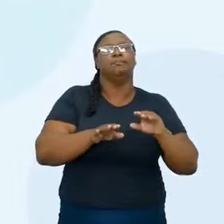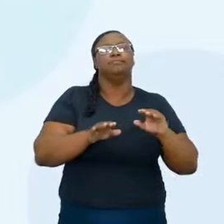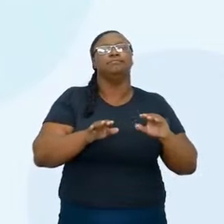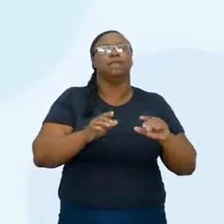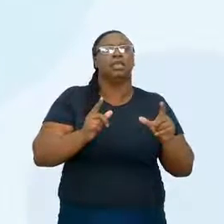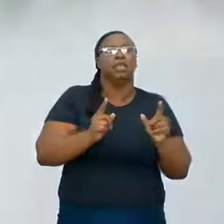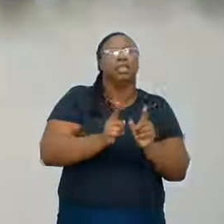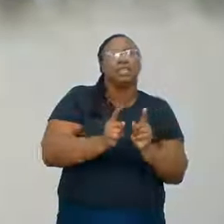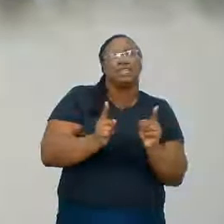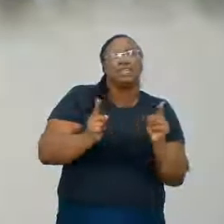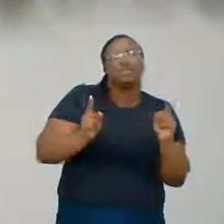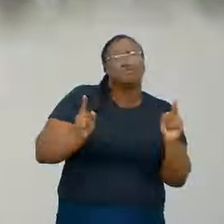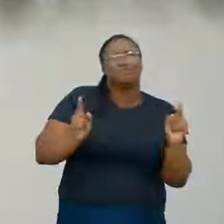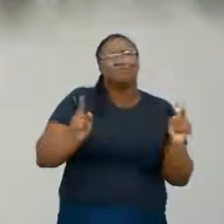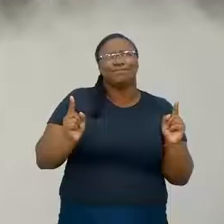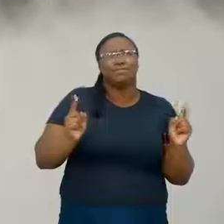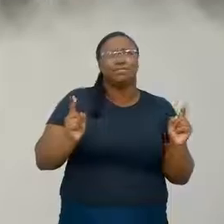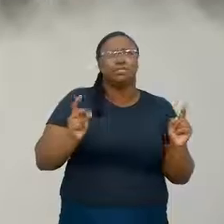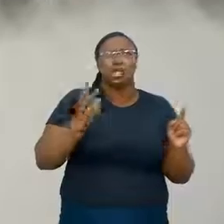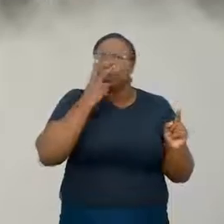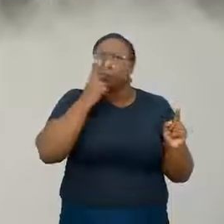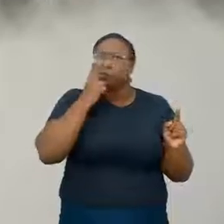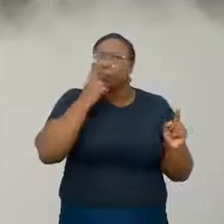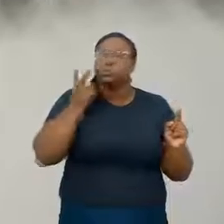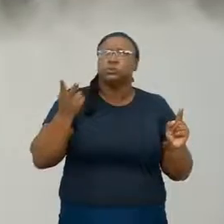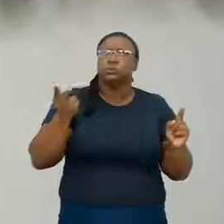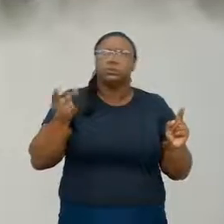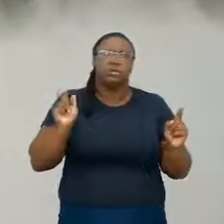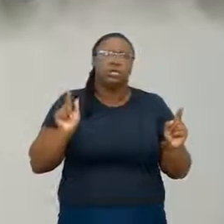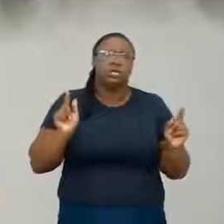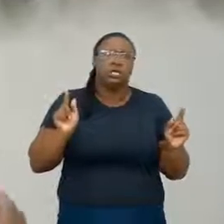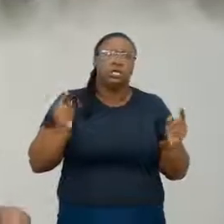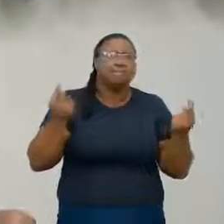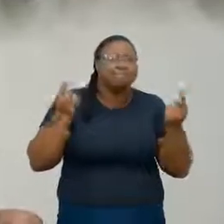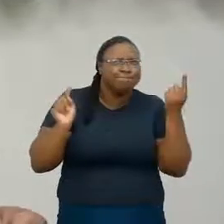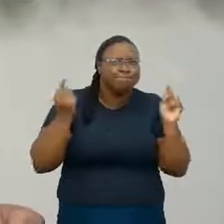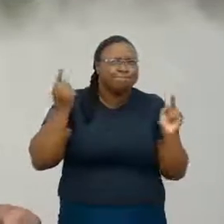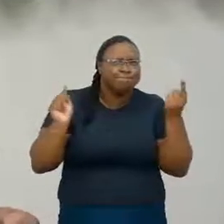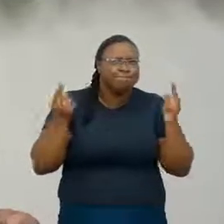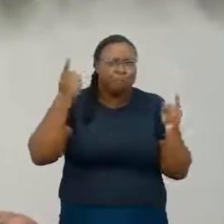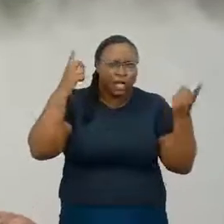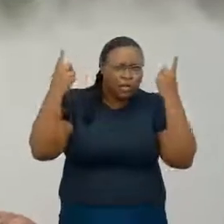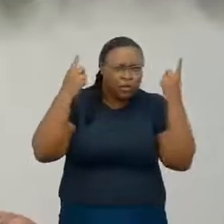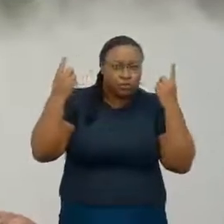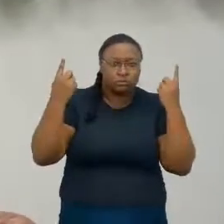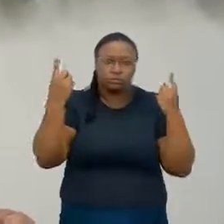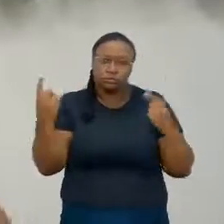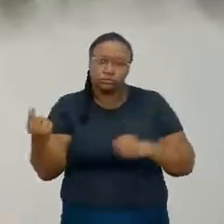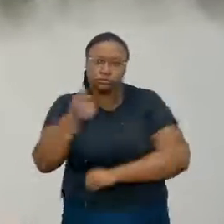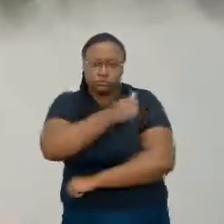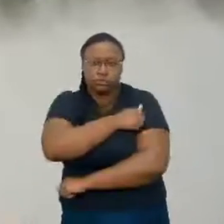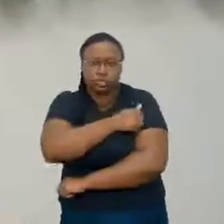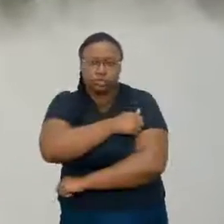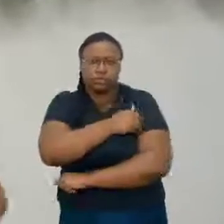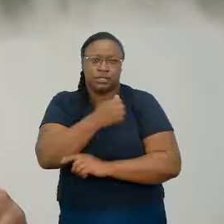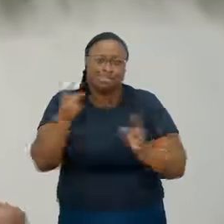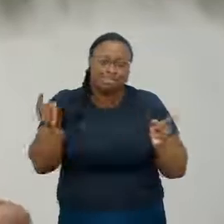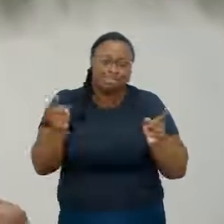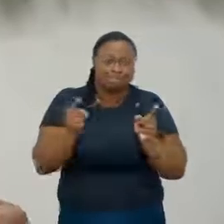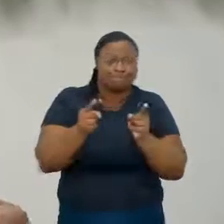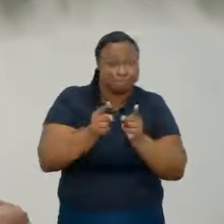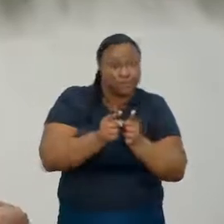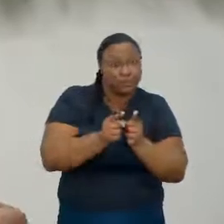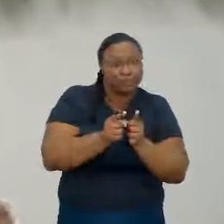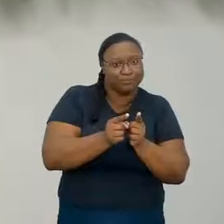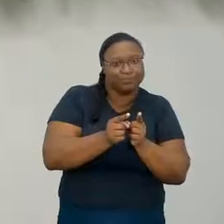espaço para achismo ou para conflitos no pensamento do estudante, e aí em torno, né, daquilo que está